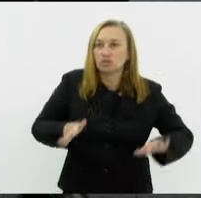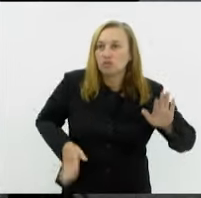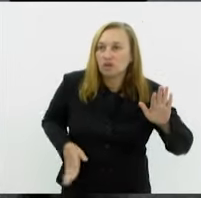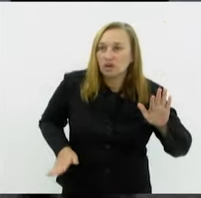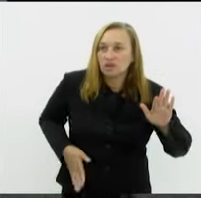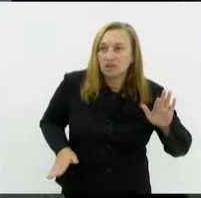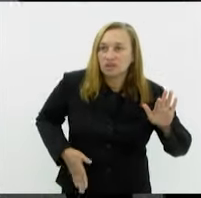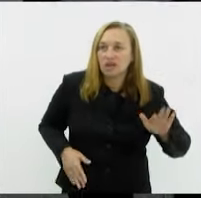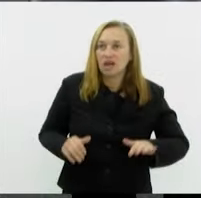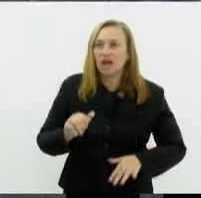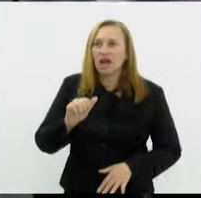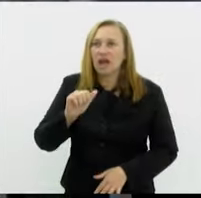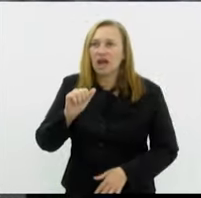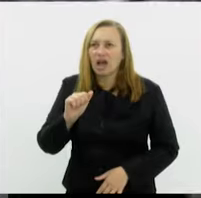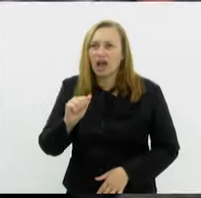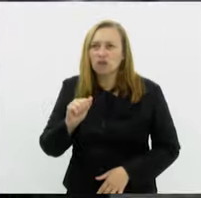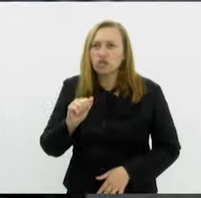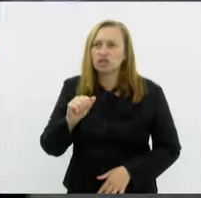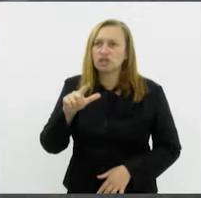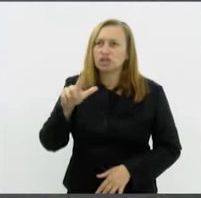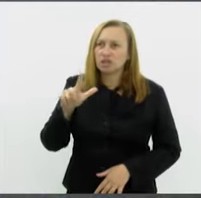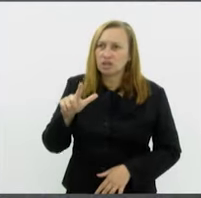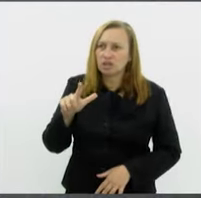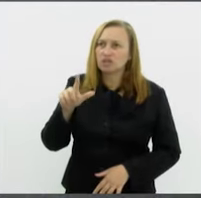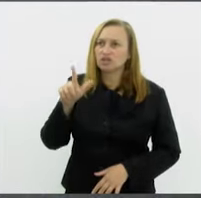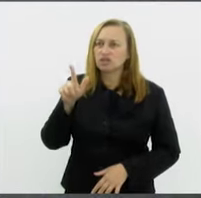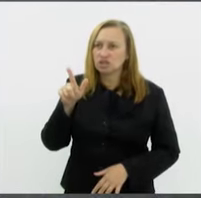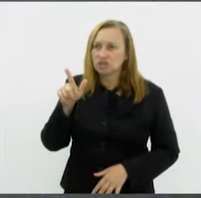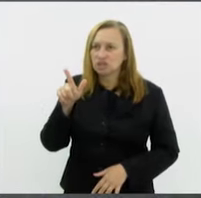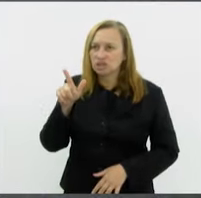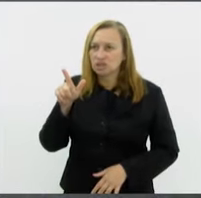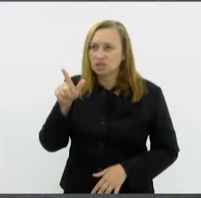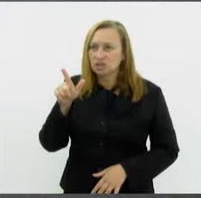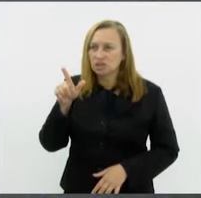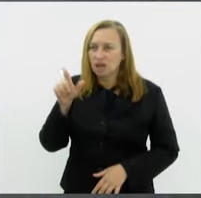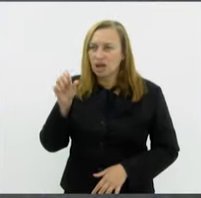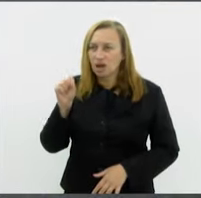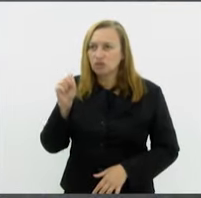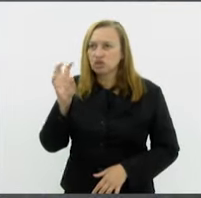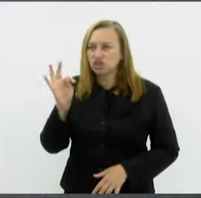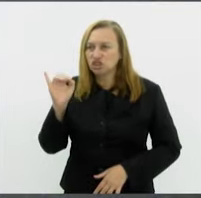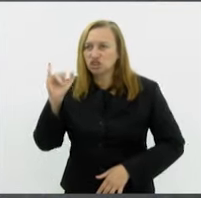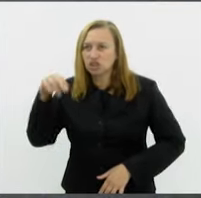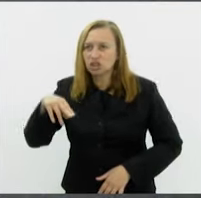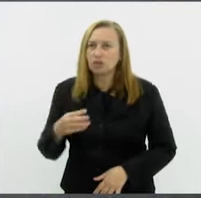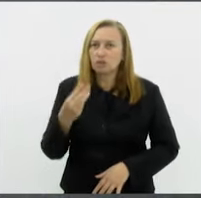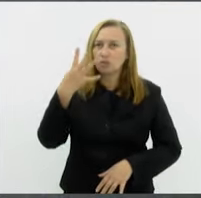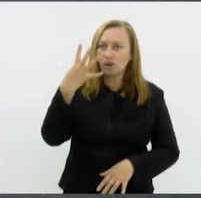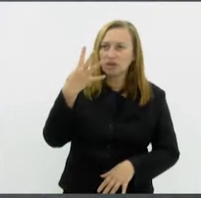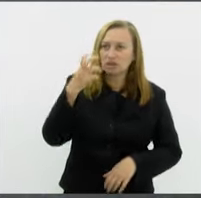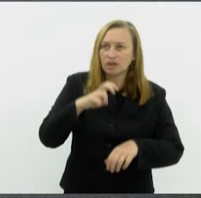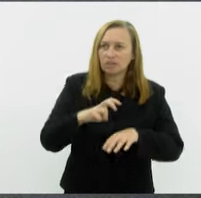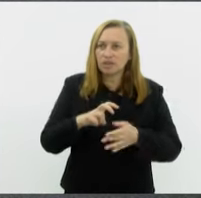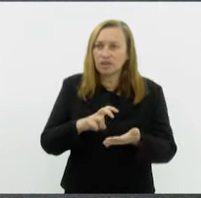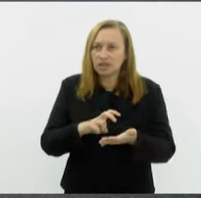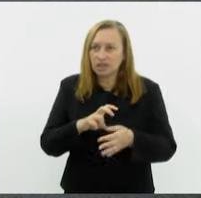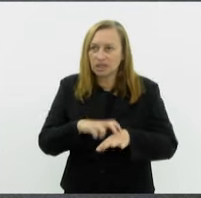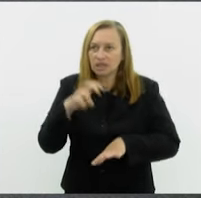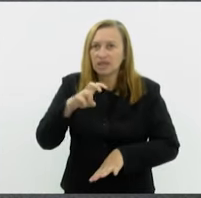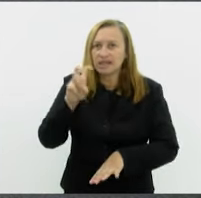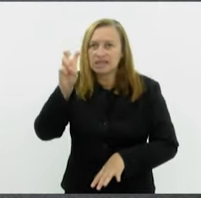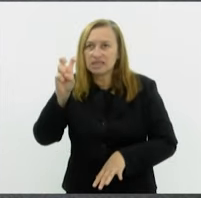região de Auschwitz. Mais um vagabundo que estava assaltando os trabalhadores às 4 da manhã, 5 da